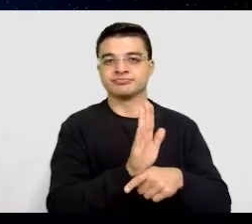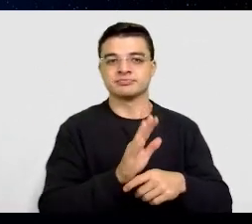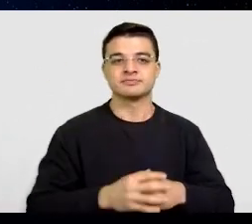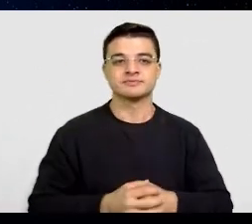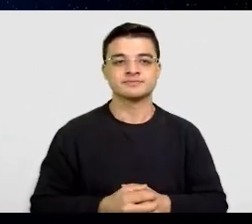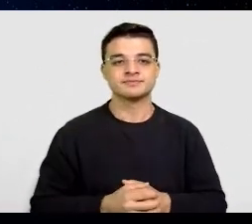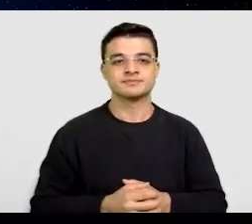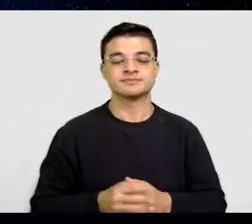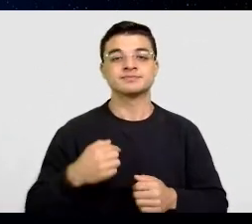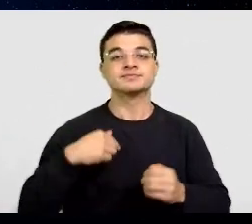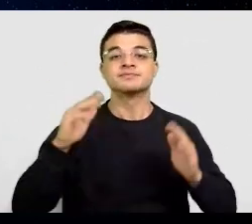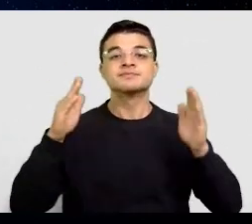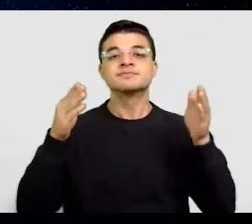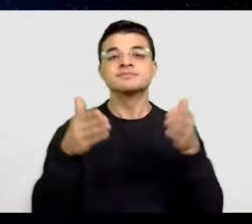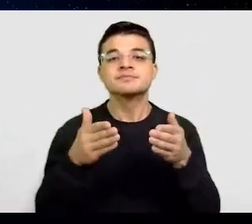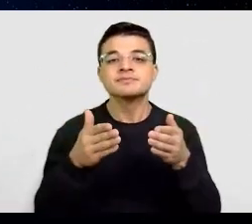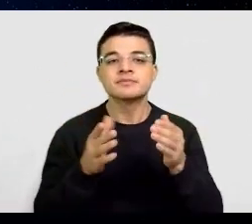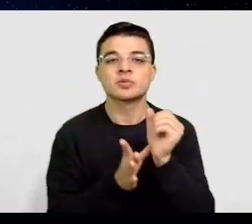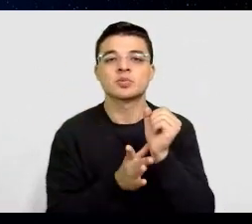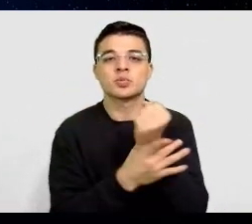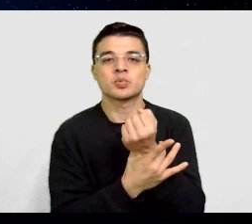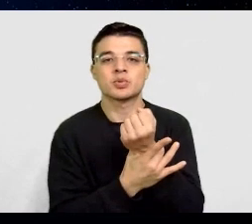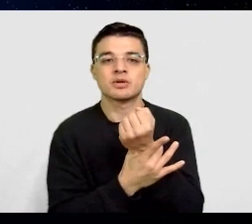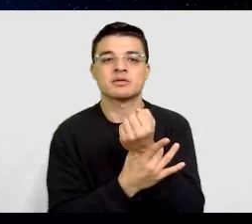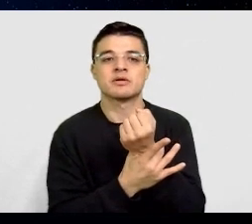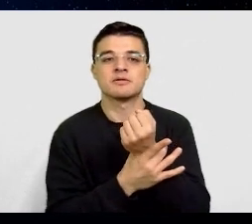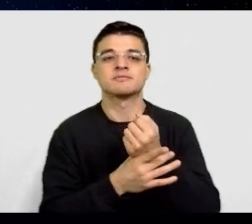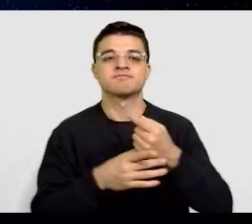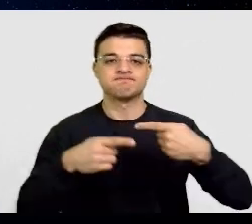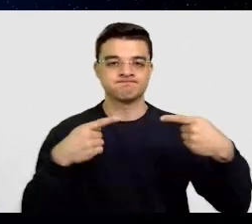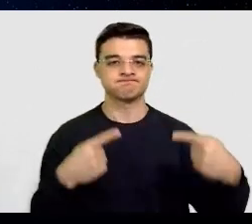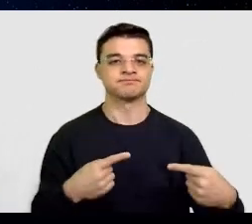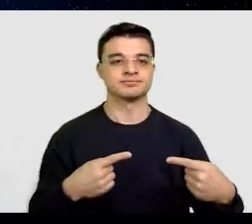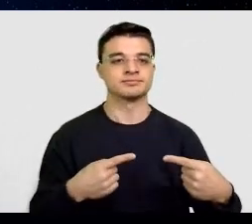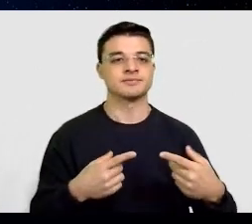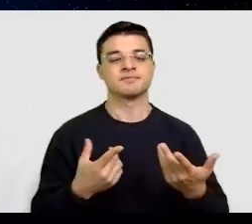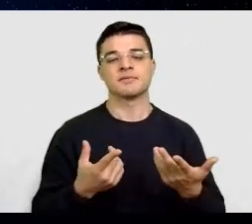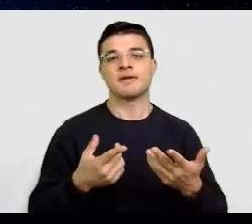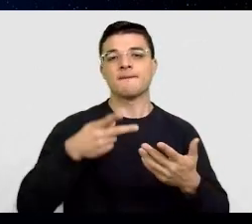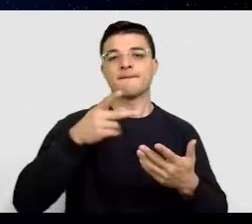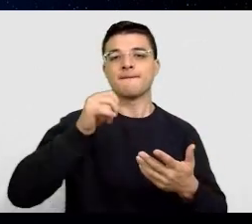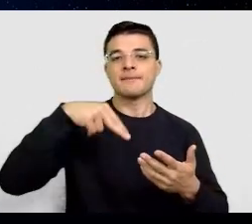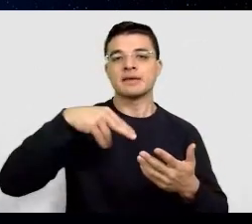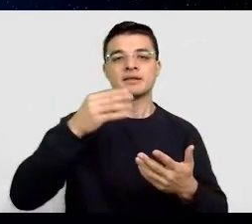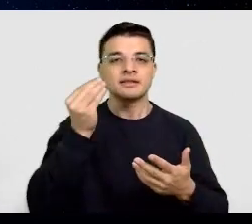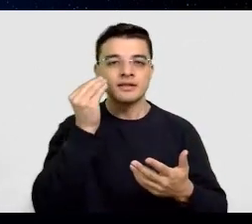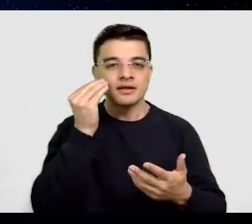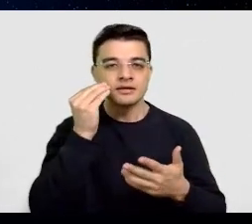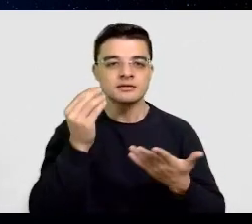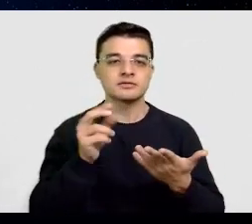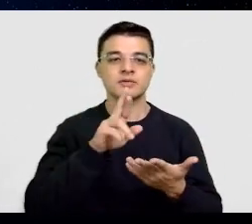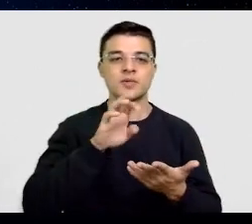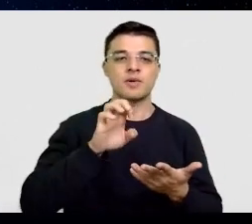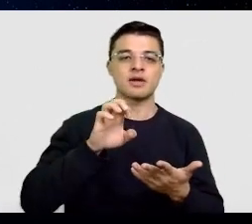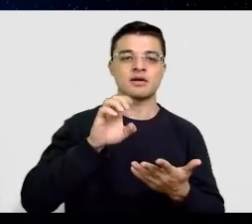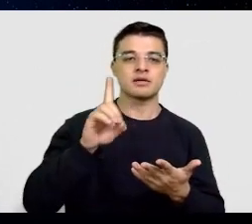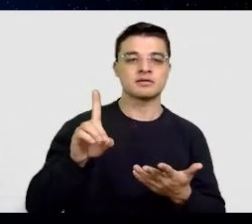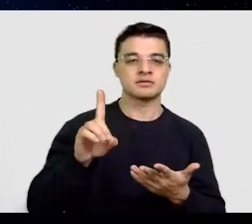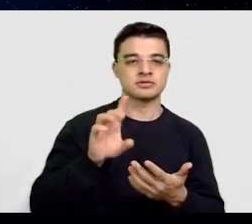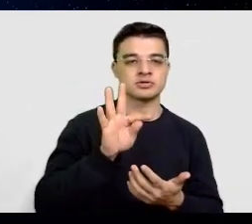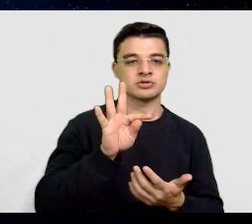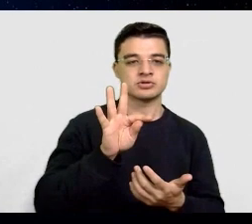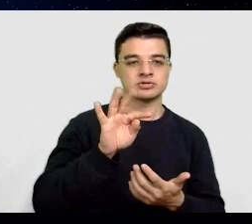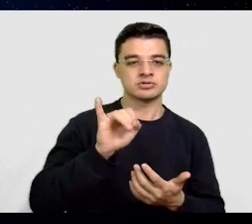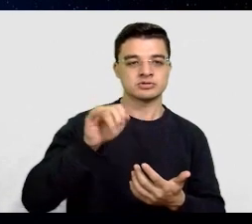na parte de segurança ofensiva. Teste de vulnerabilidades, pentest, red team. E agora, atualmente, eu tenho estudado um pouco também